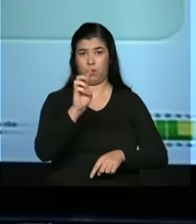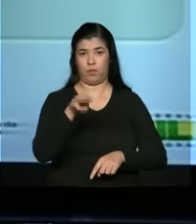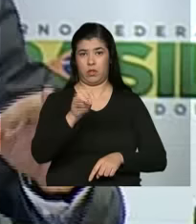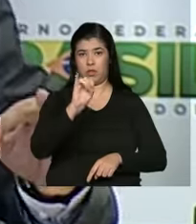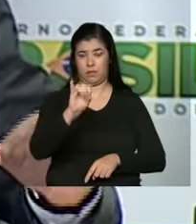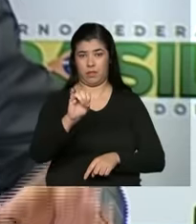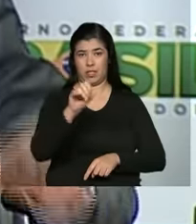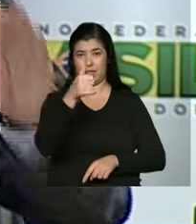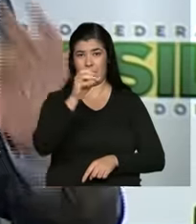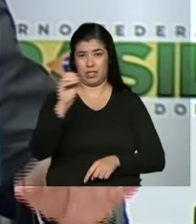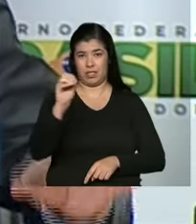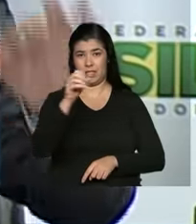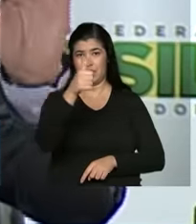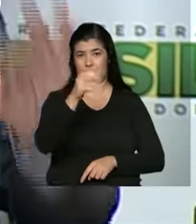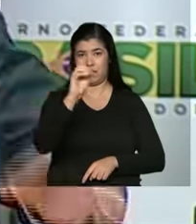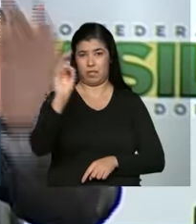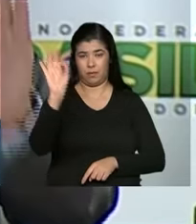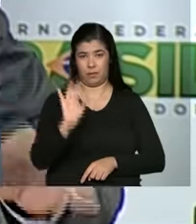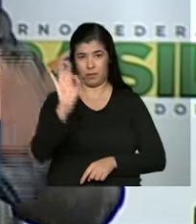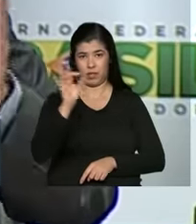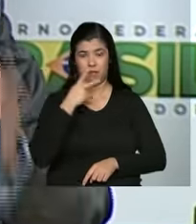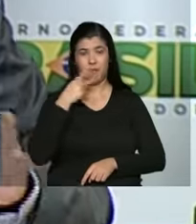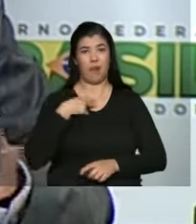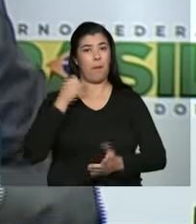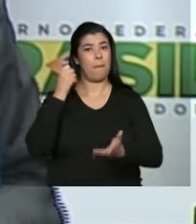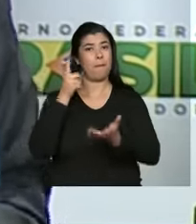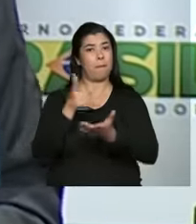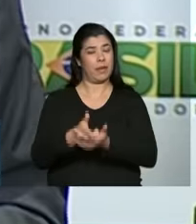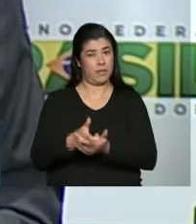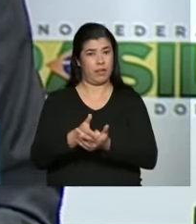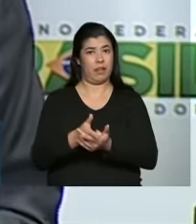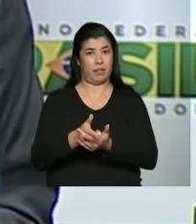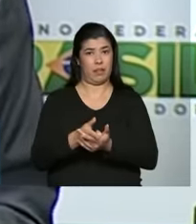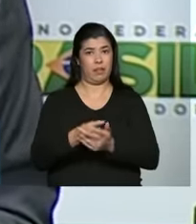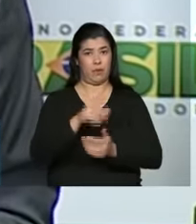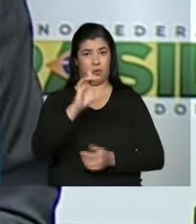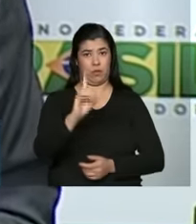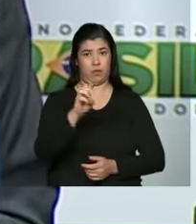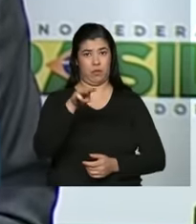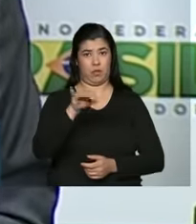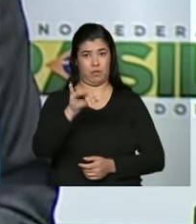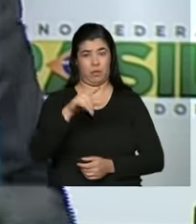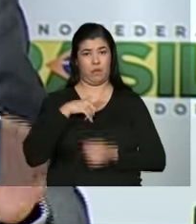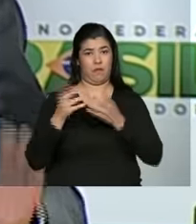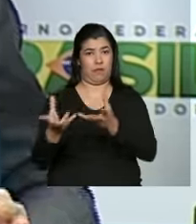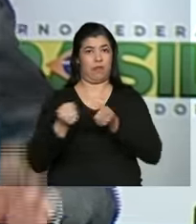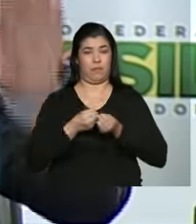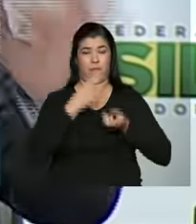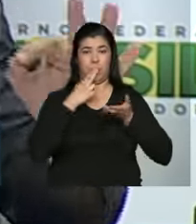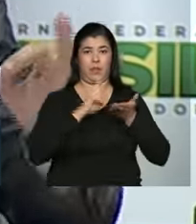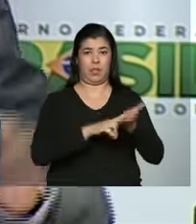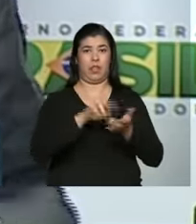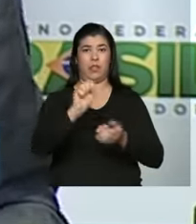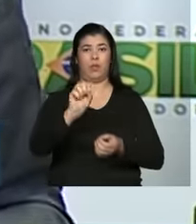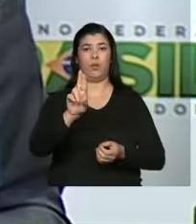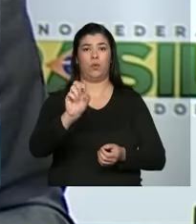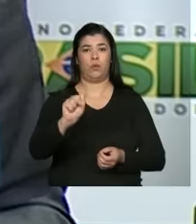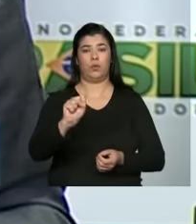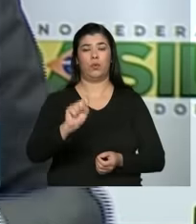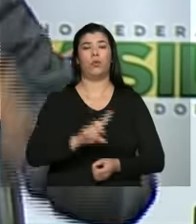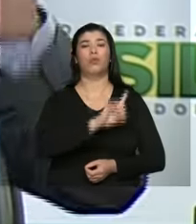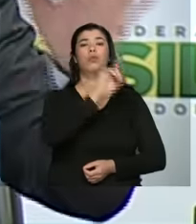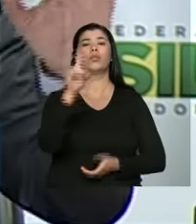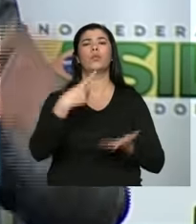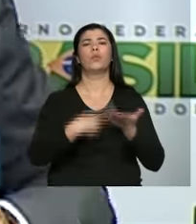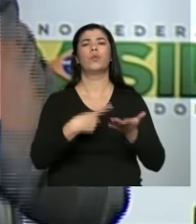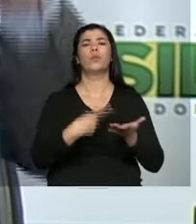ih que registra pagamento de dispositivo médico implantável receberão a carta do SUS informando no dia tal no hospital